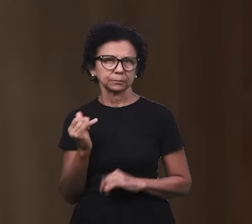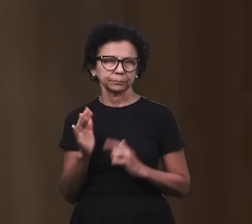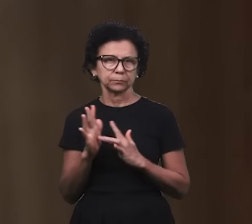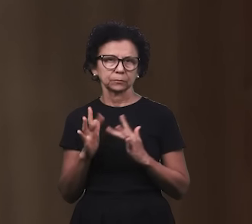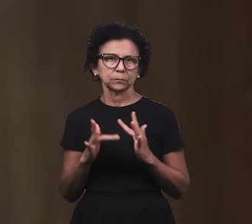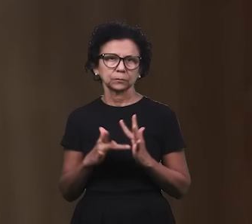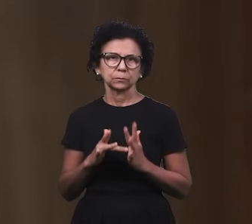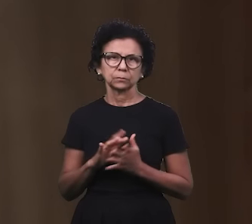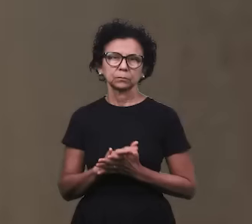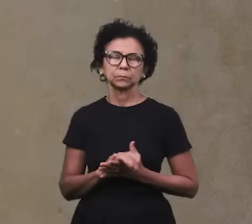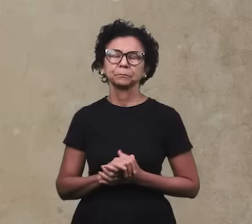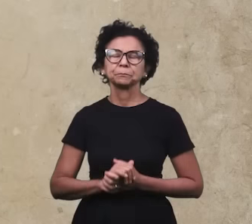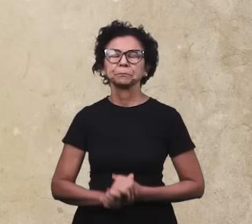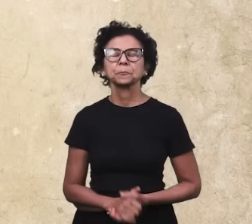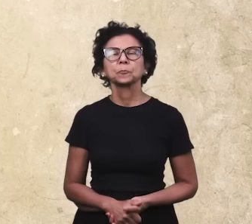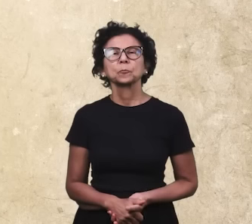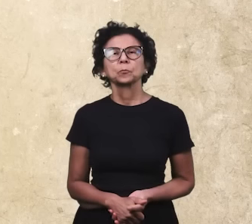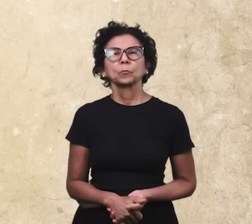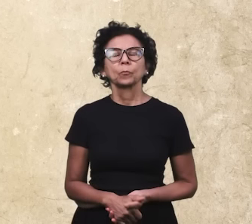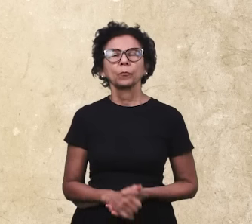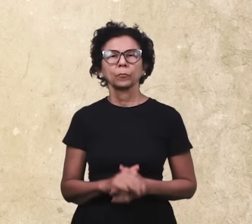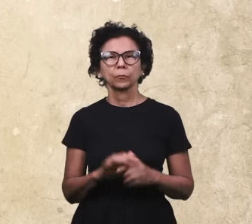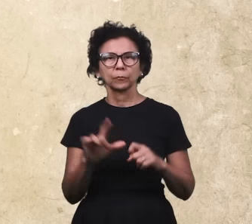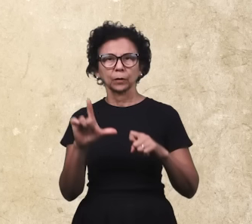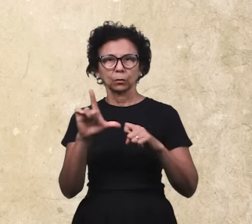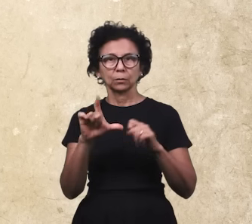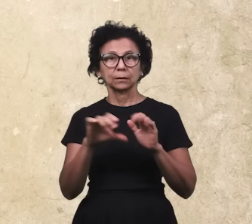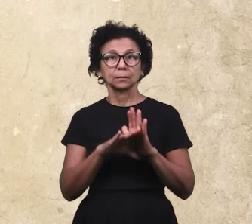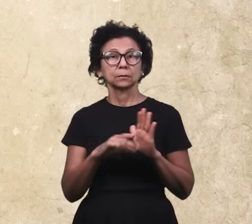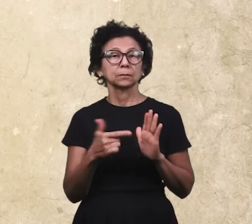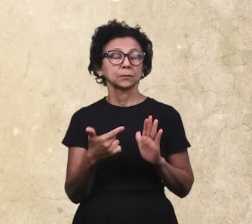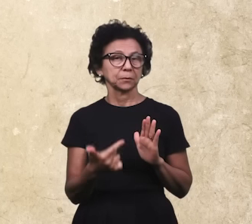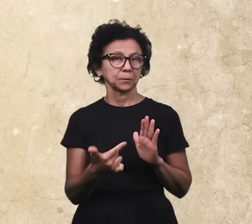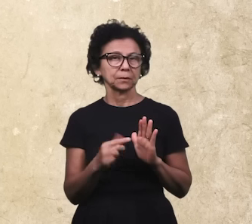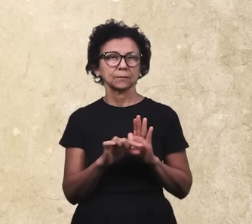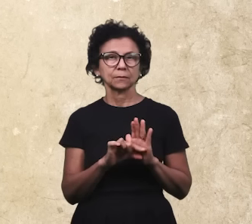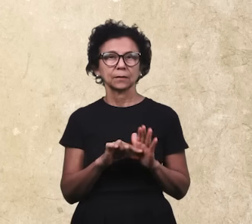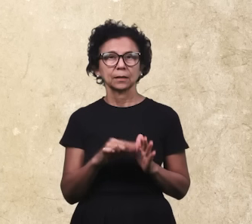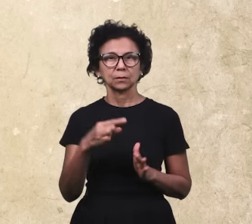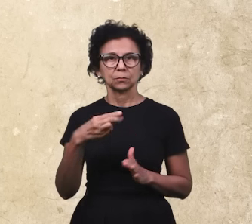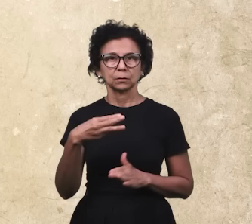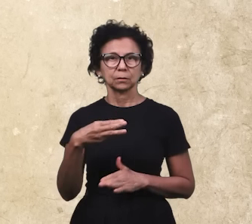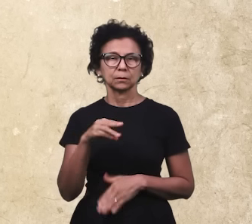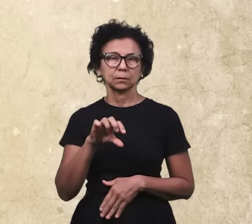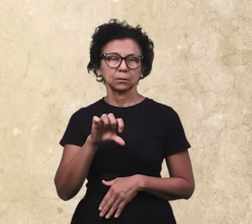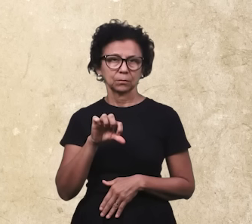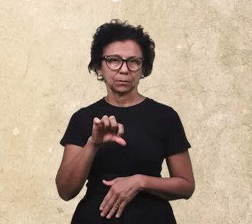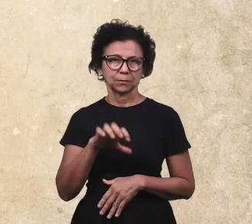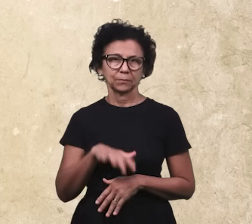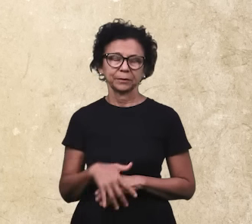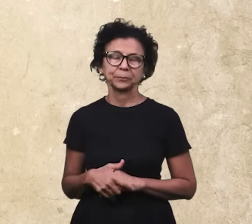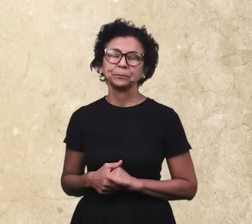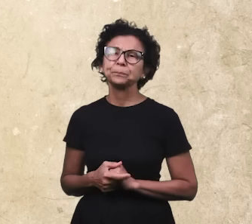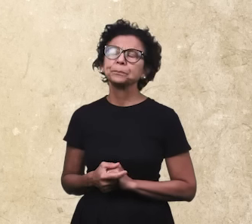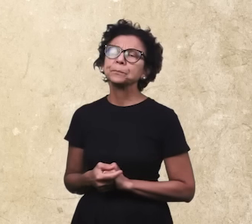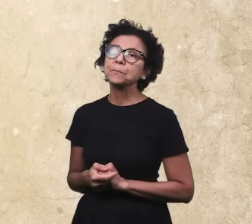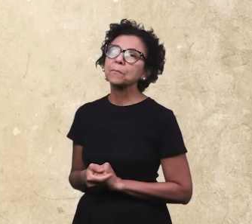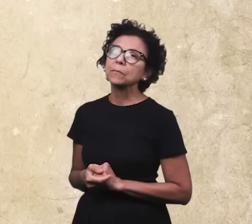mas tem. E eu vou ler, então, Lucas, capítulo 2, verso 39, que diz